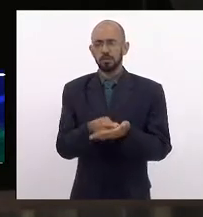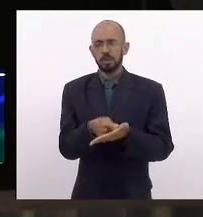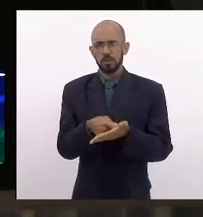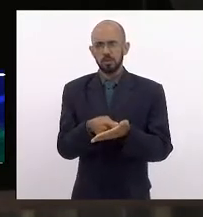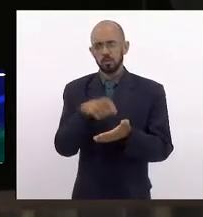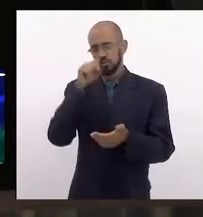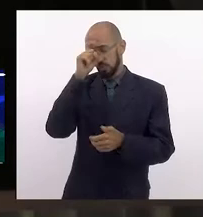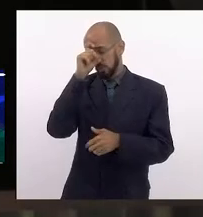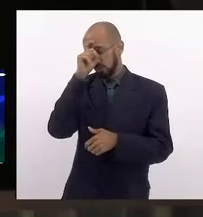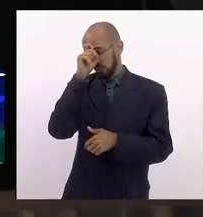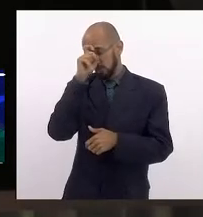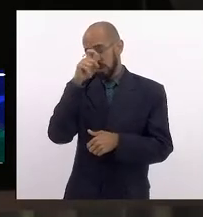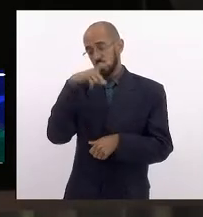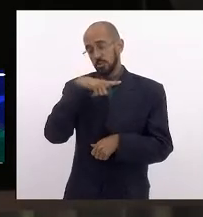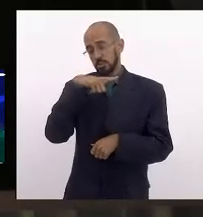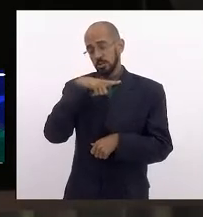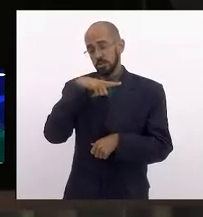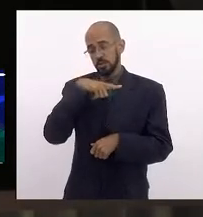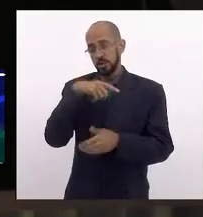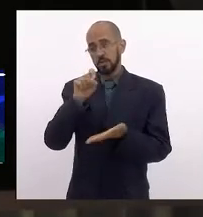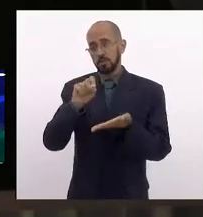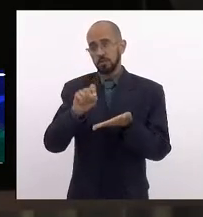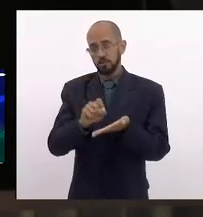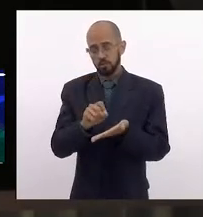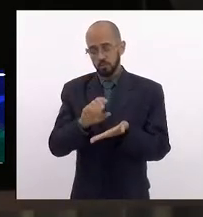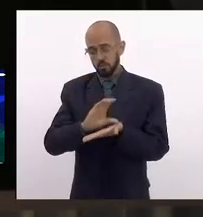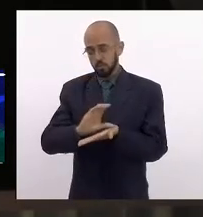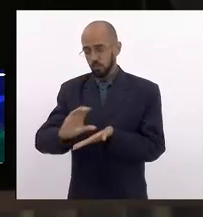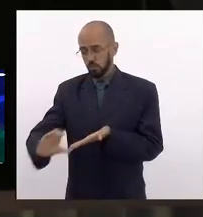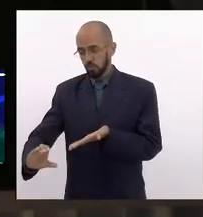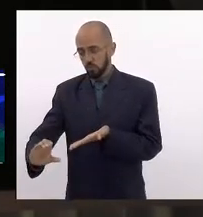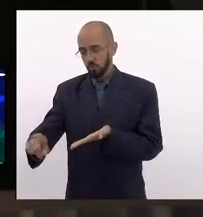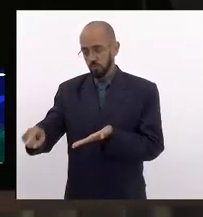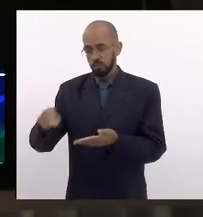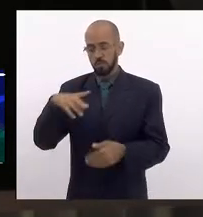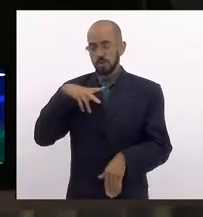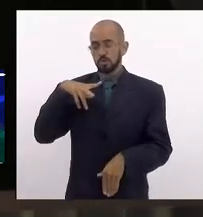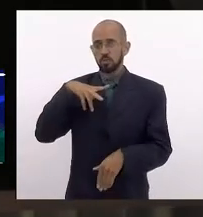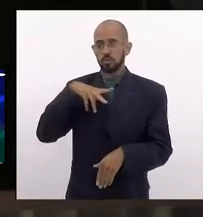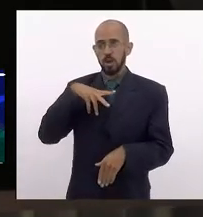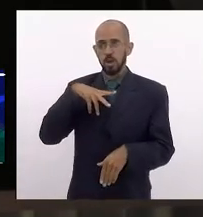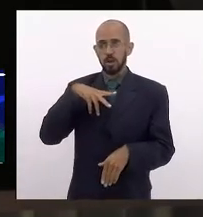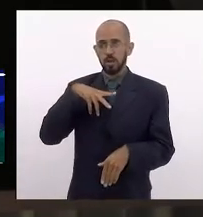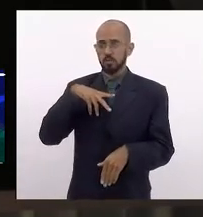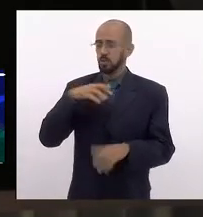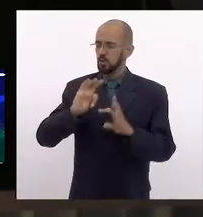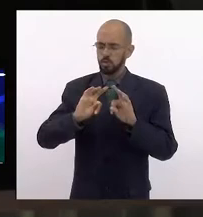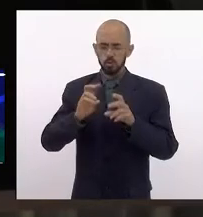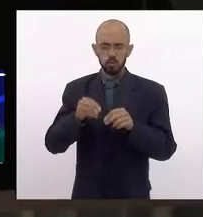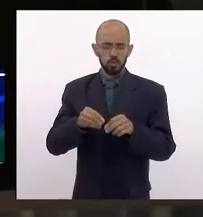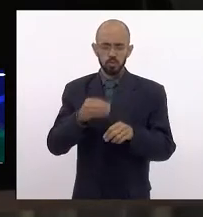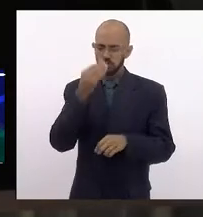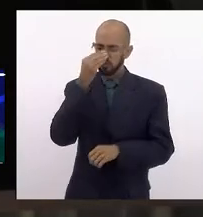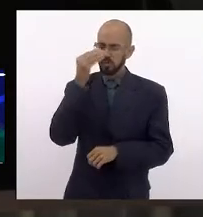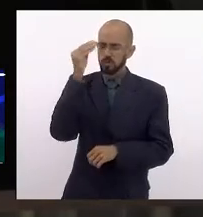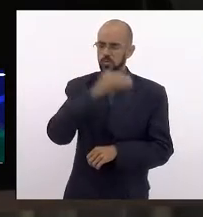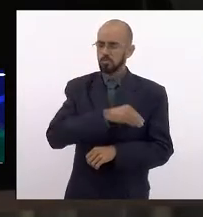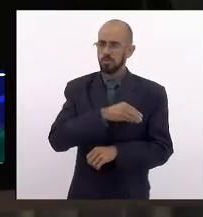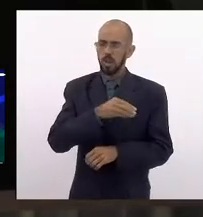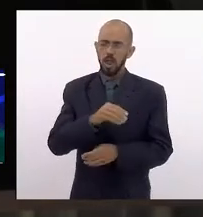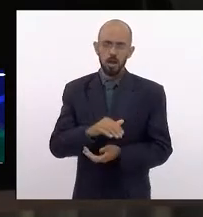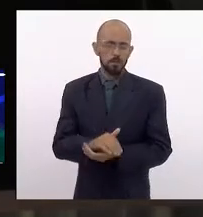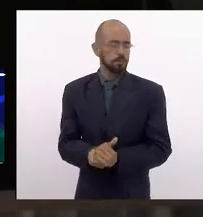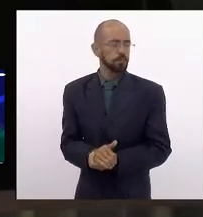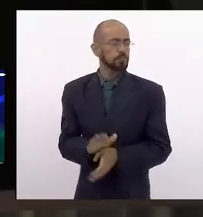que os hospitais tivessem uma Rodrigo orçamentária individualizada essas questões não foram acolhidas